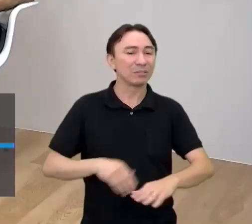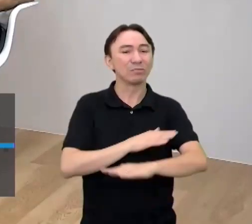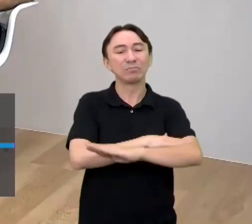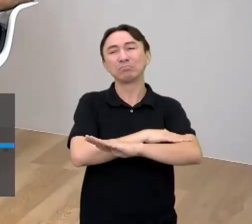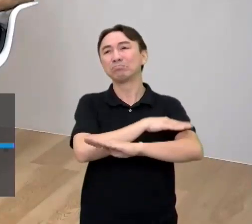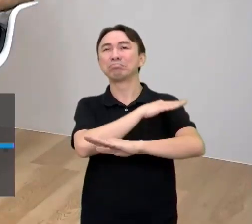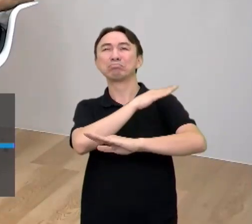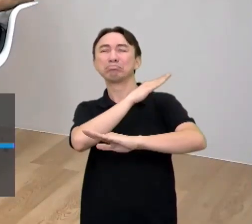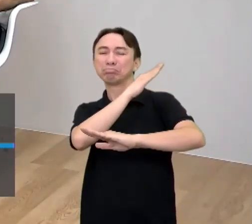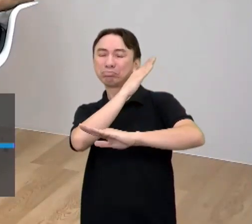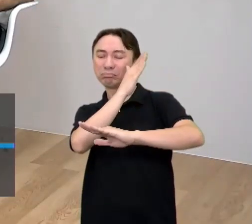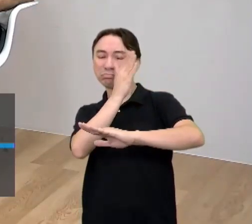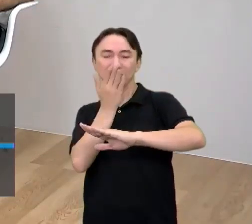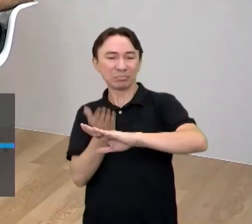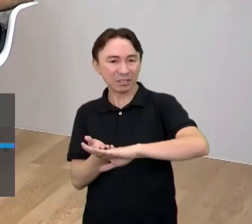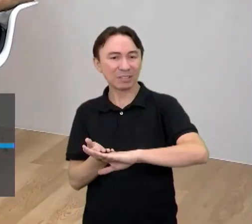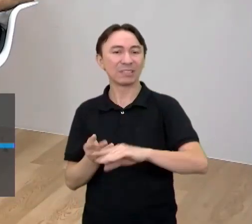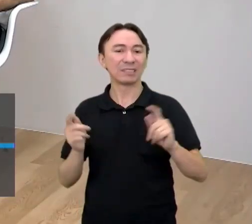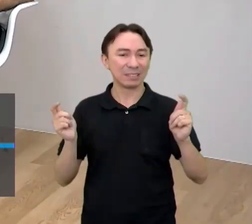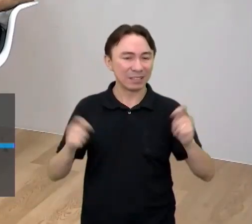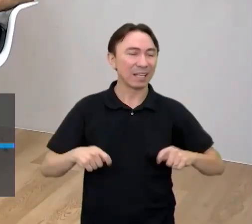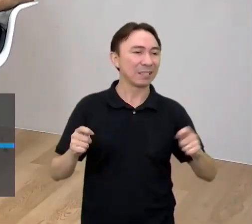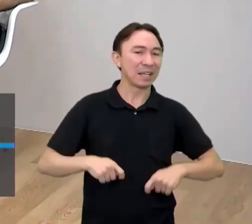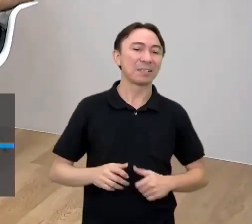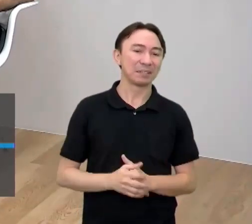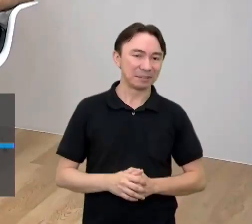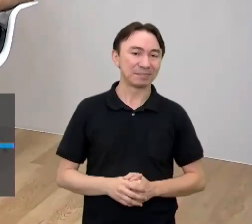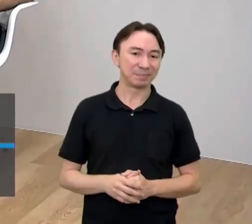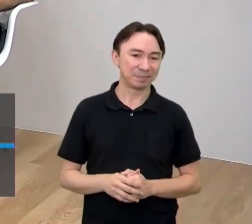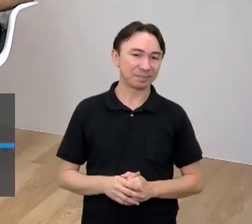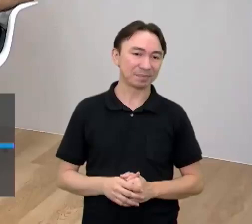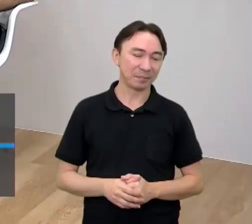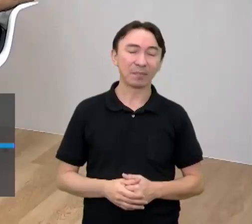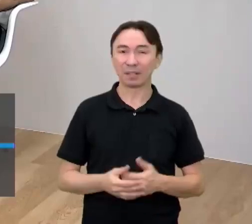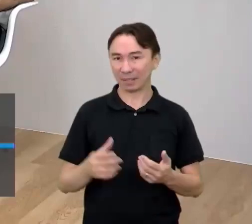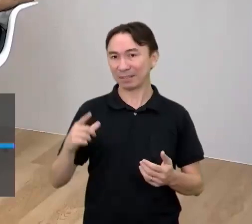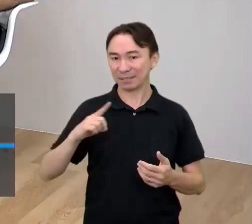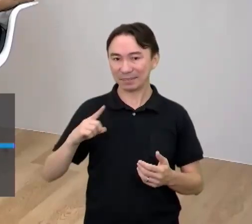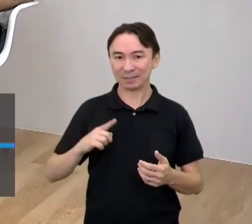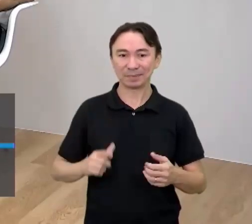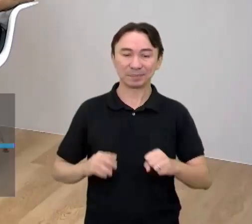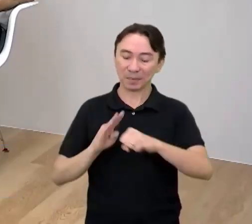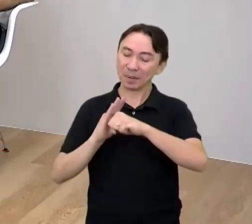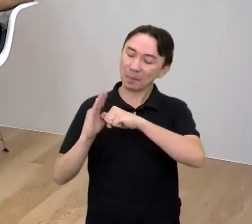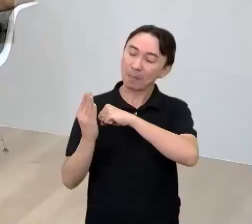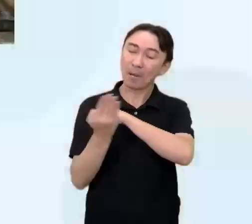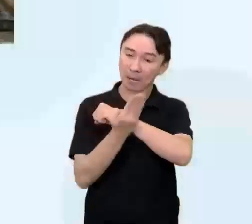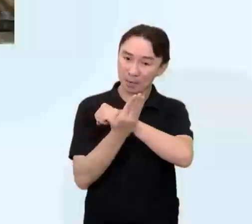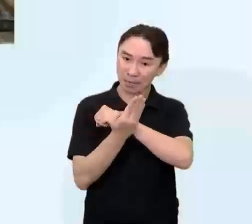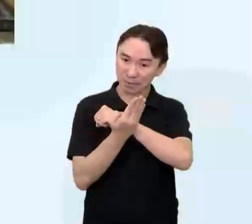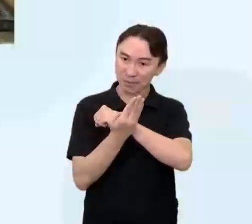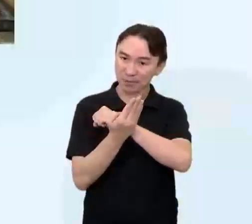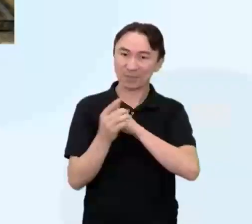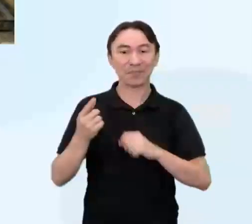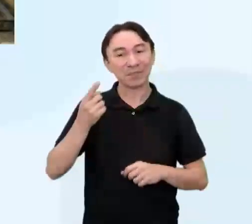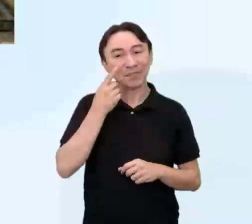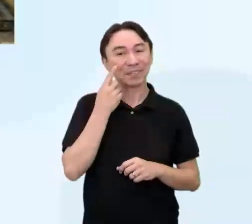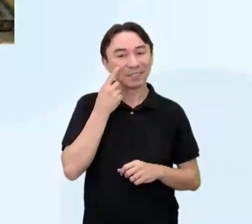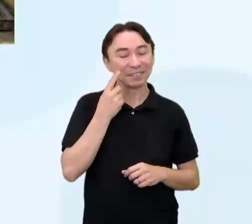levei meu filho, a gente curtiu, foi bem legal. Falando em bairro, vamos colocar aqui no LED, para a